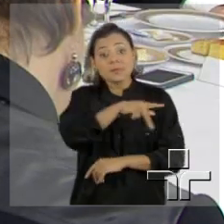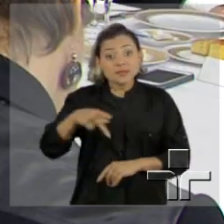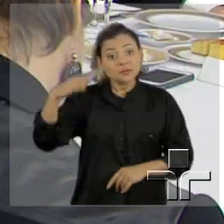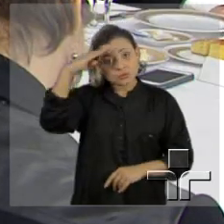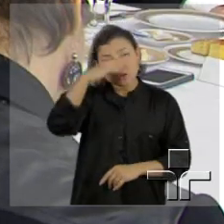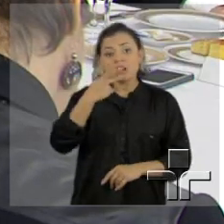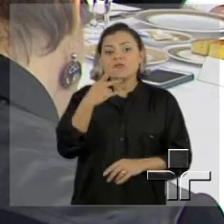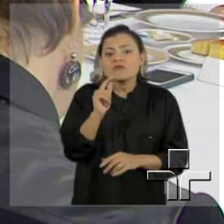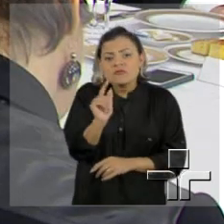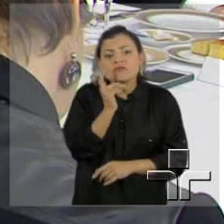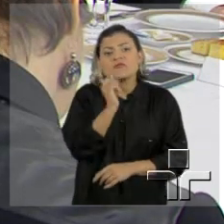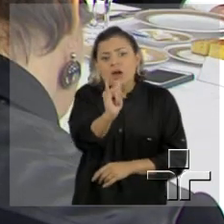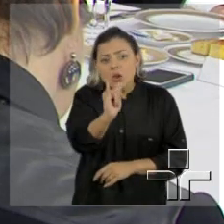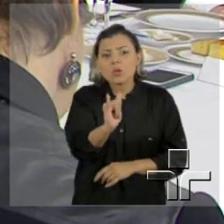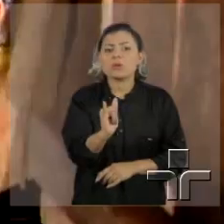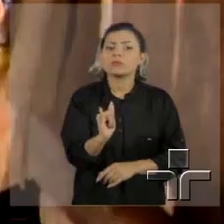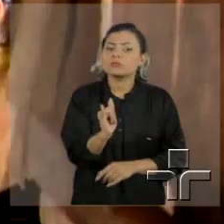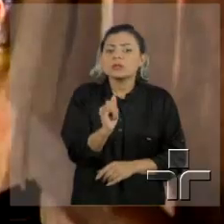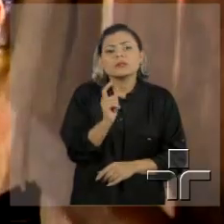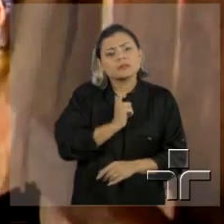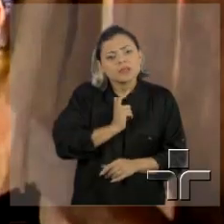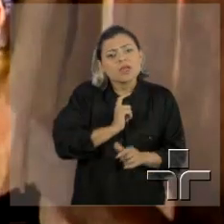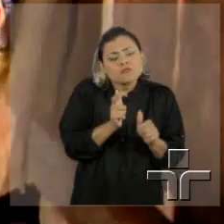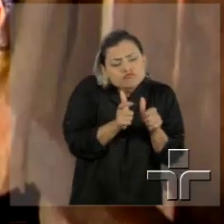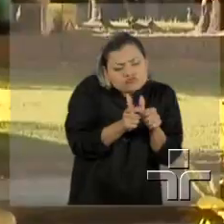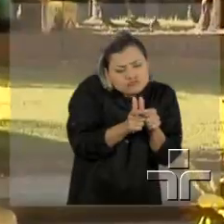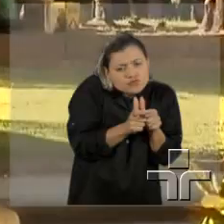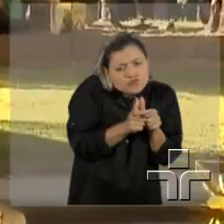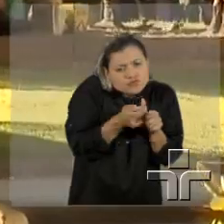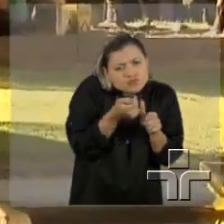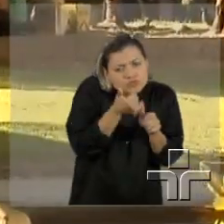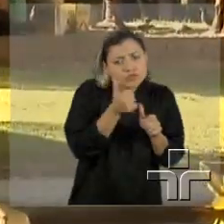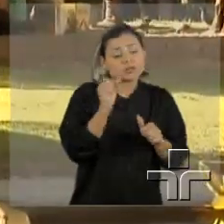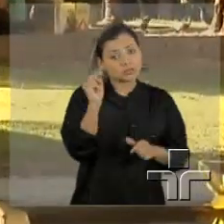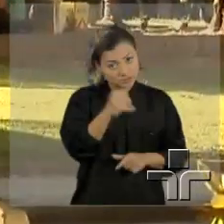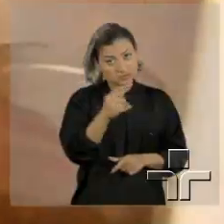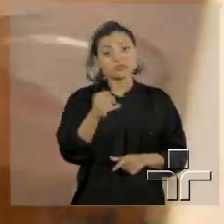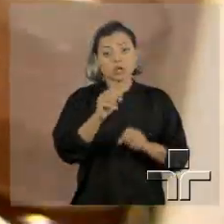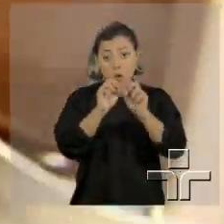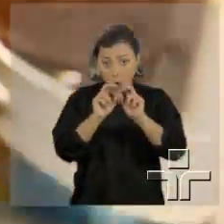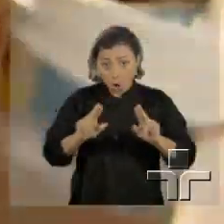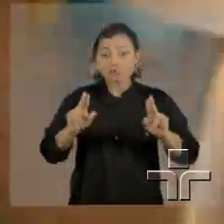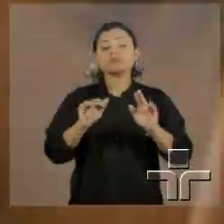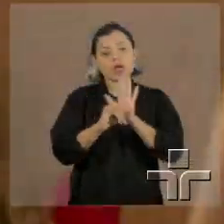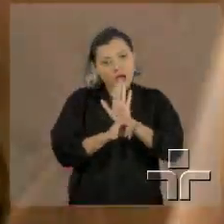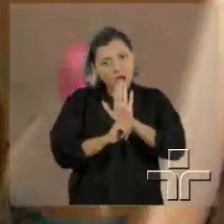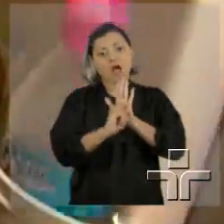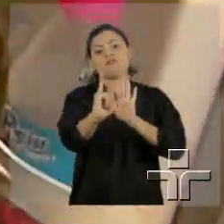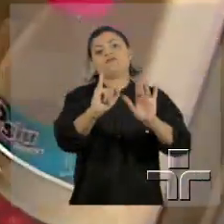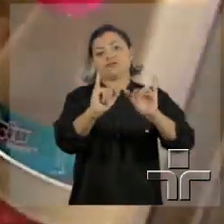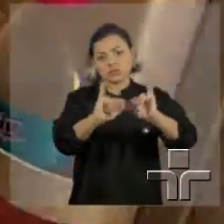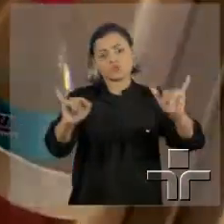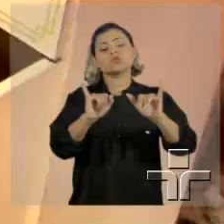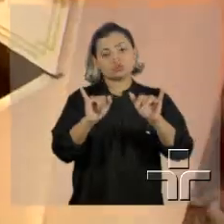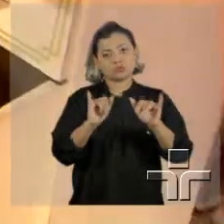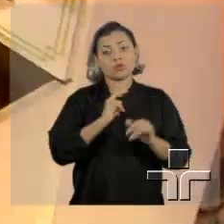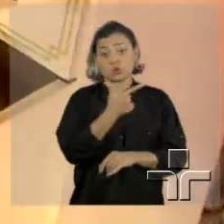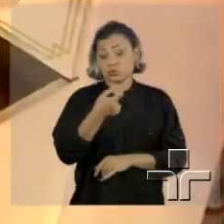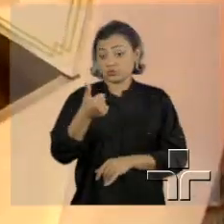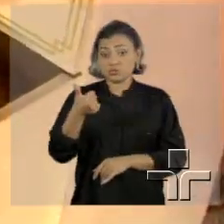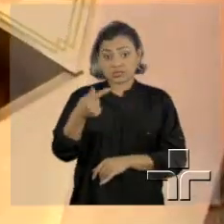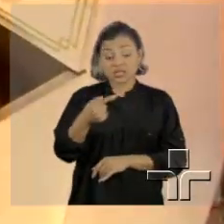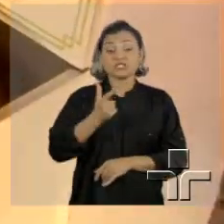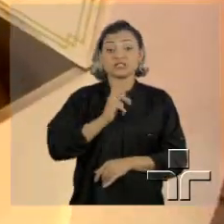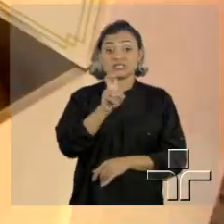pequena parte dos brasileiros passa fome. Um levantamento da Organização das Nações Unidas aponta que, em 2017, mais de